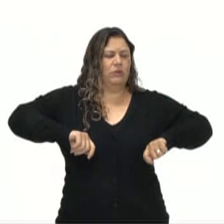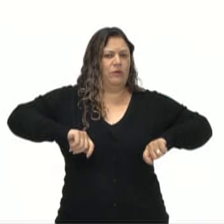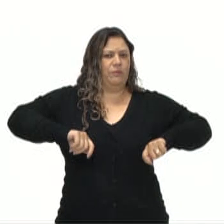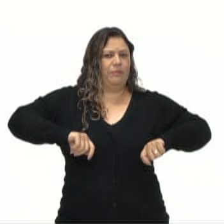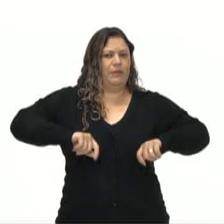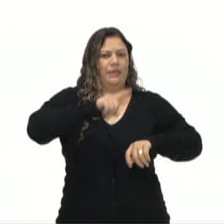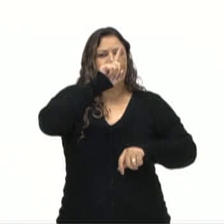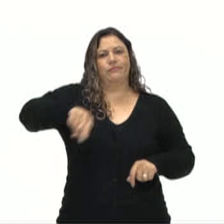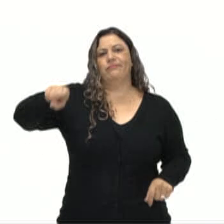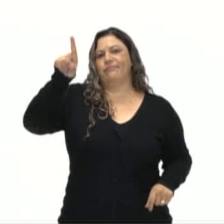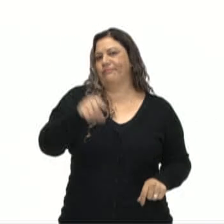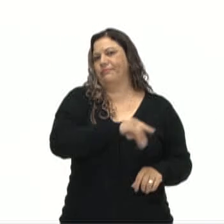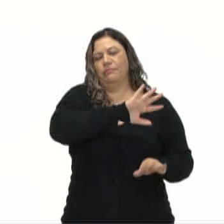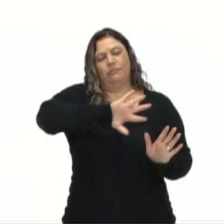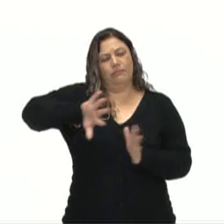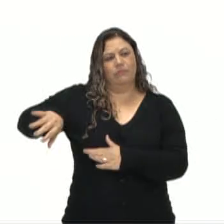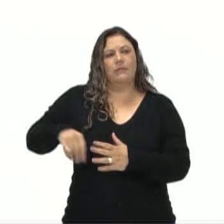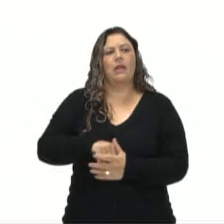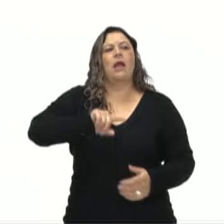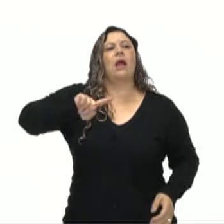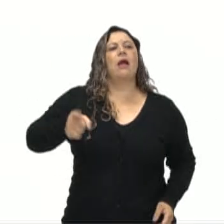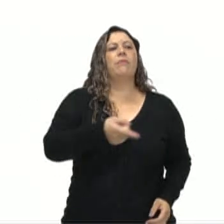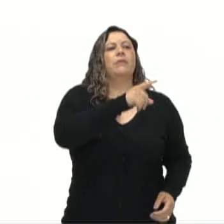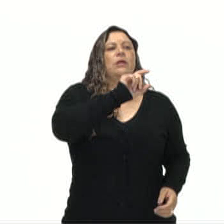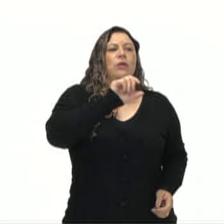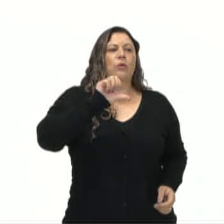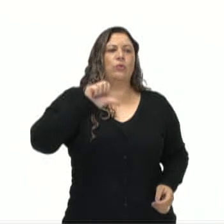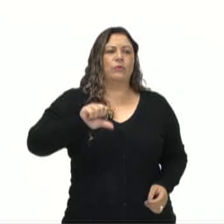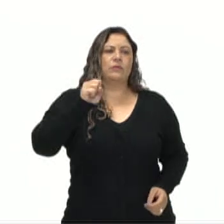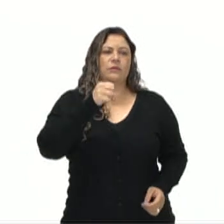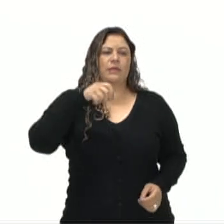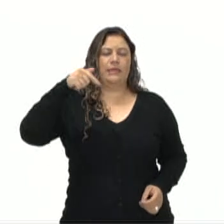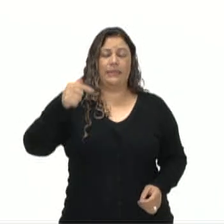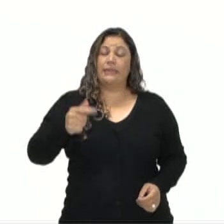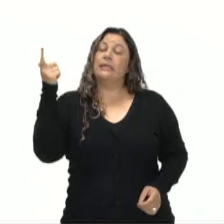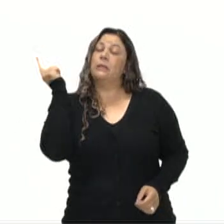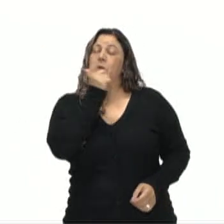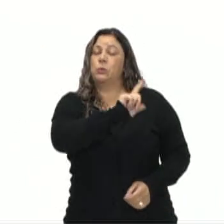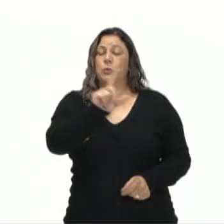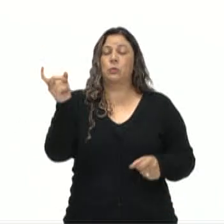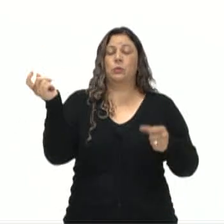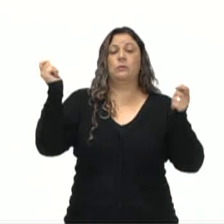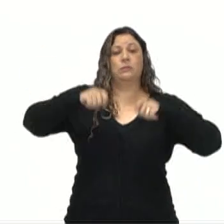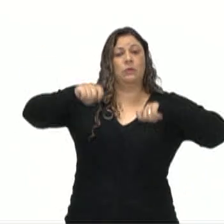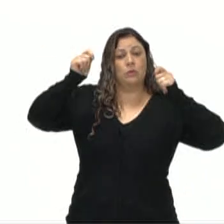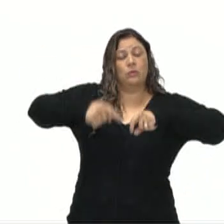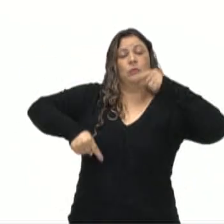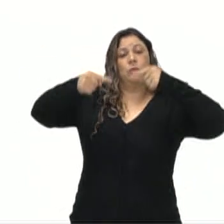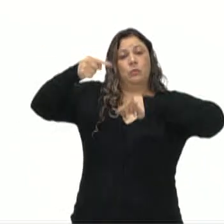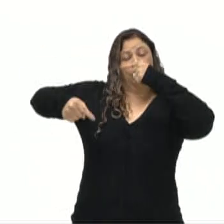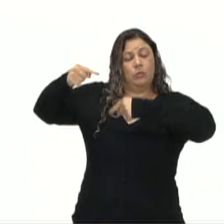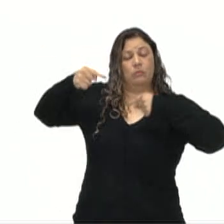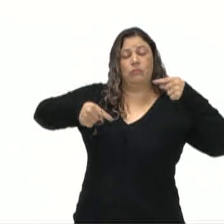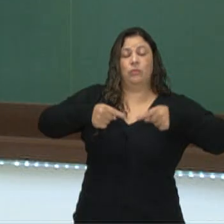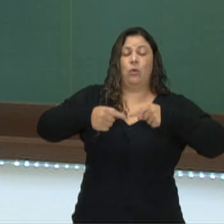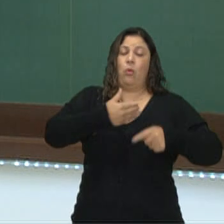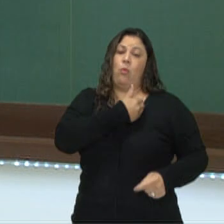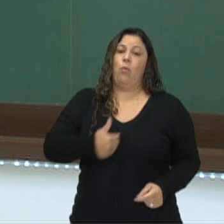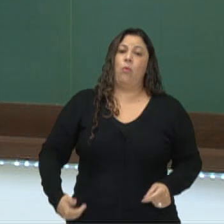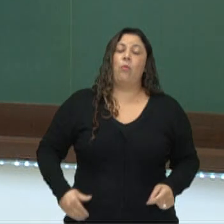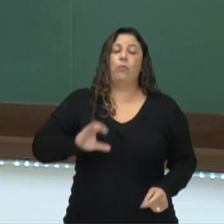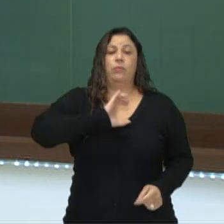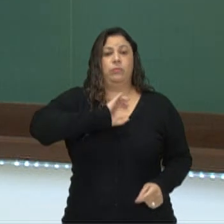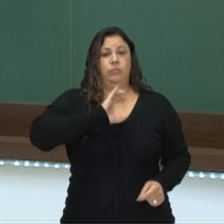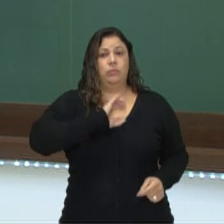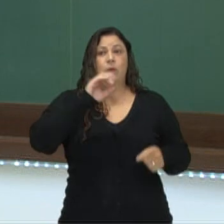Em 1987, conquista de maior autonomia política e econômica em relação ao governo canadense. Porque lá,